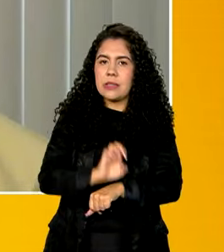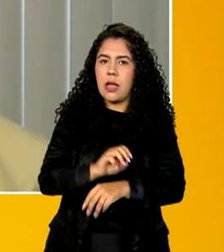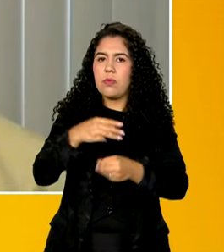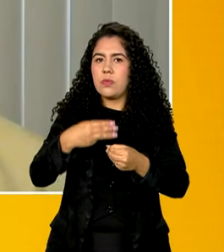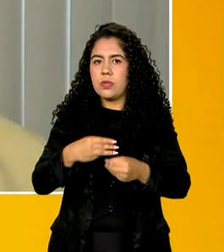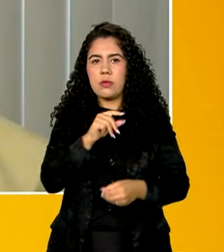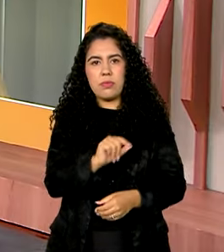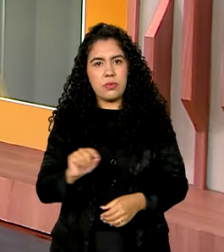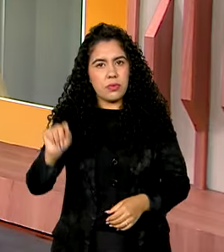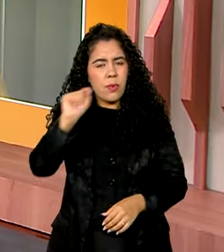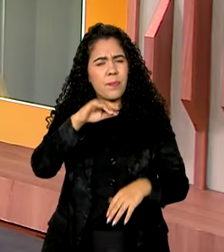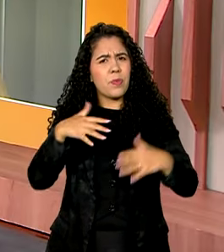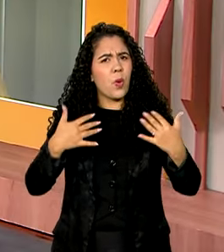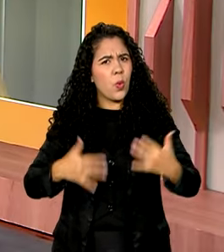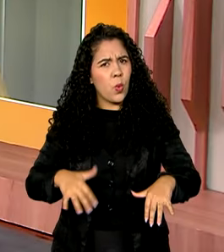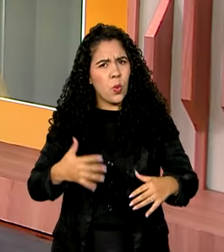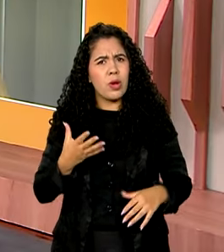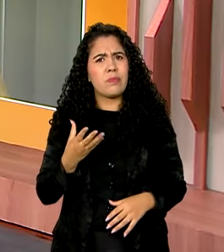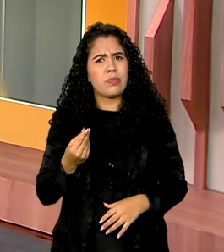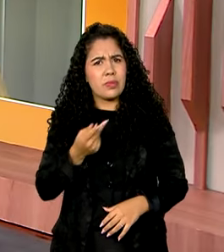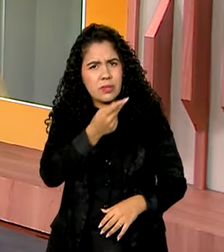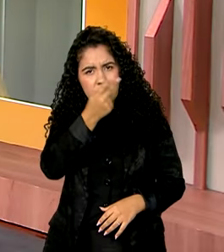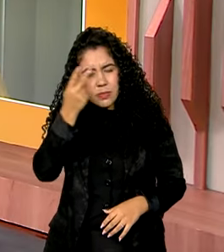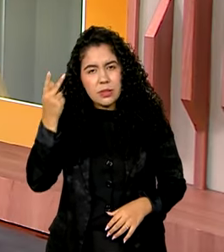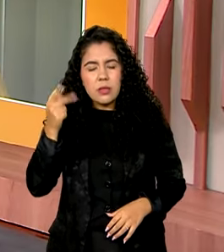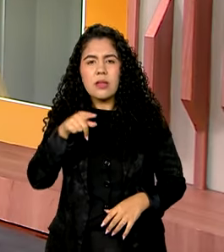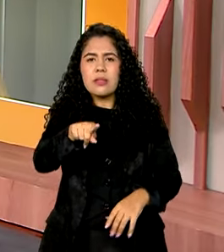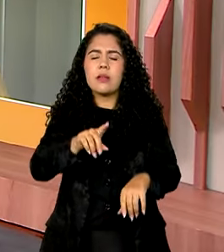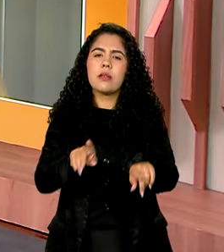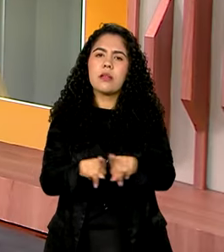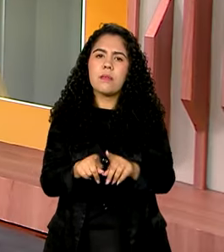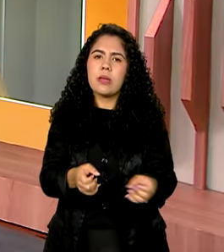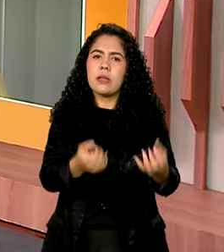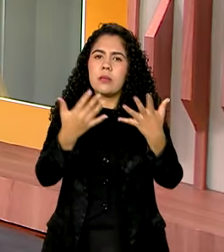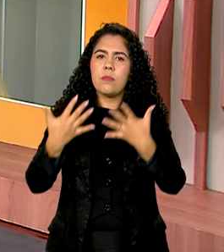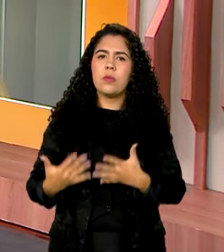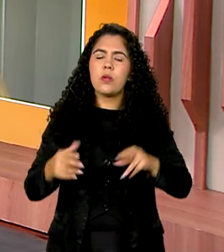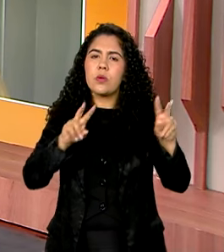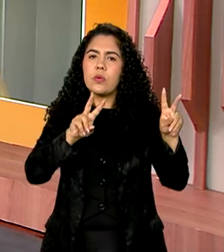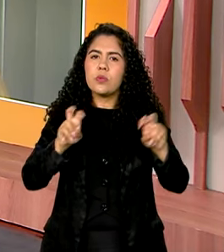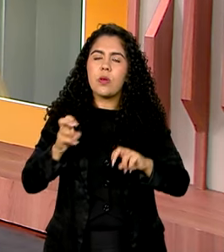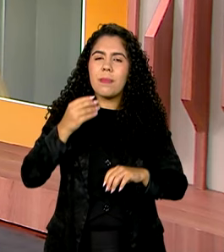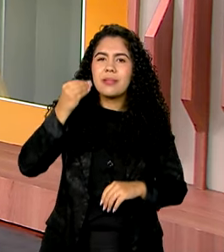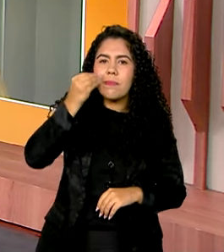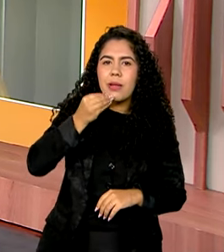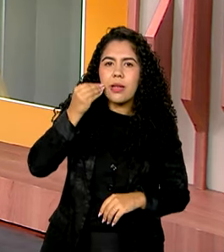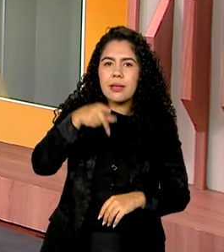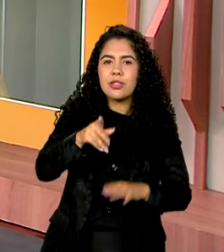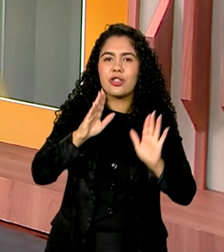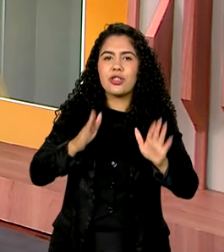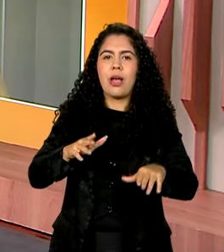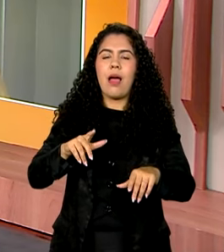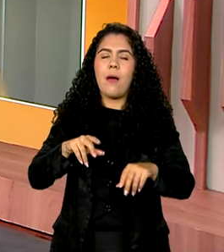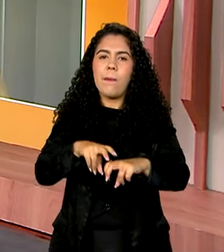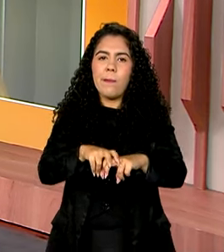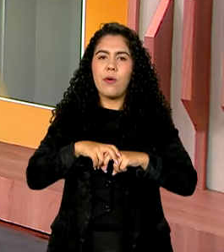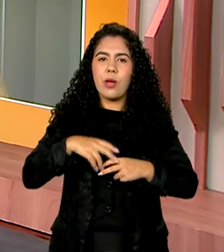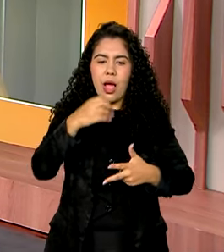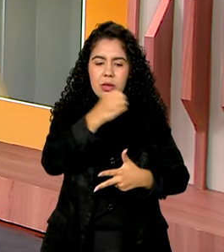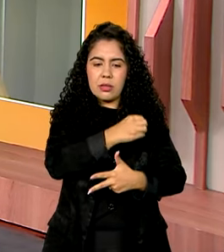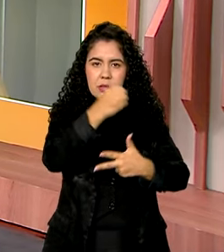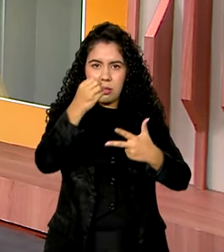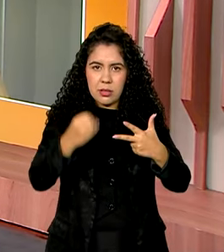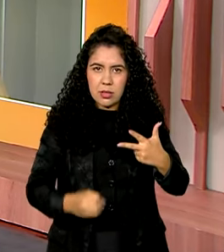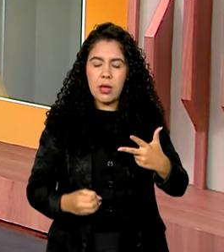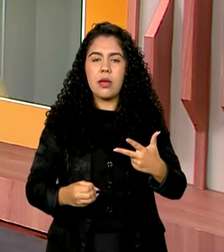muito. Nossa, é muita gente mesmo. E você falou sobre essa questão de adquirir as experiências aí do Enem. Inclusive, o modelo de seleção, ele é